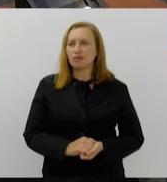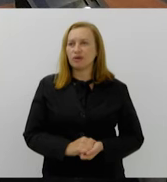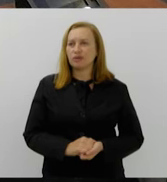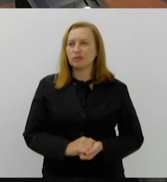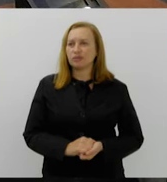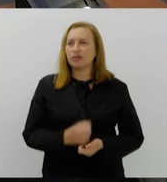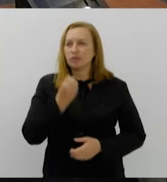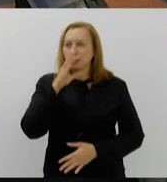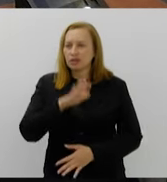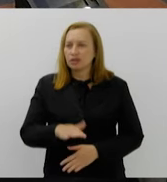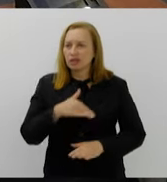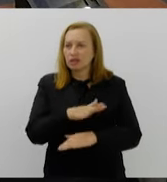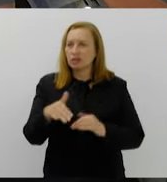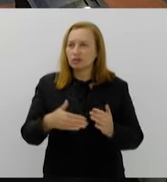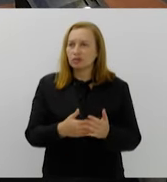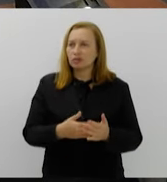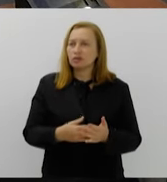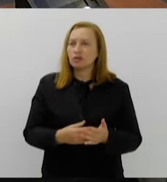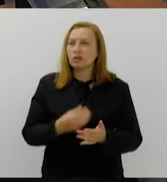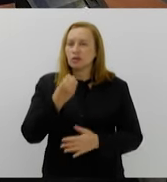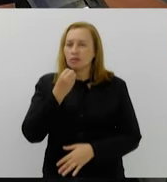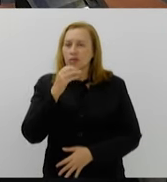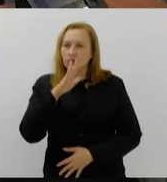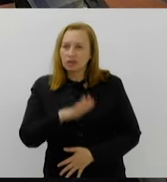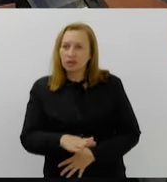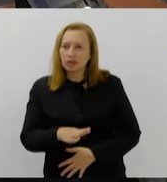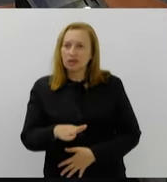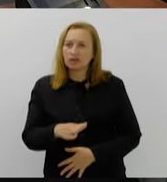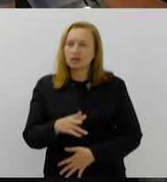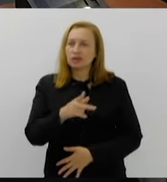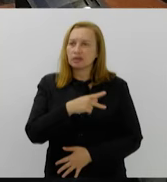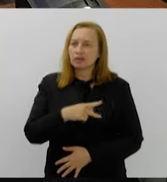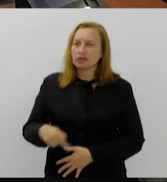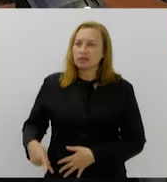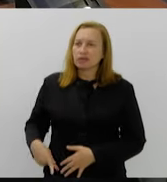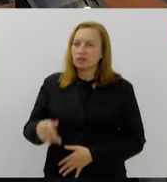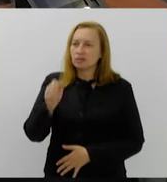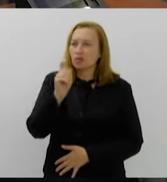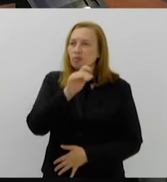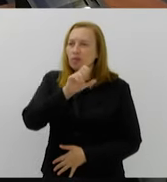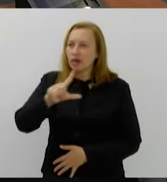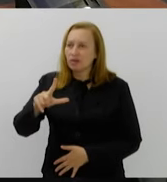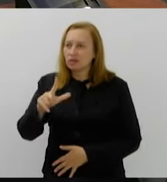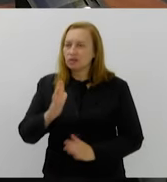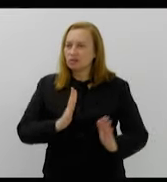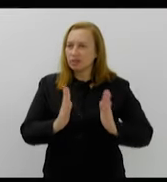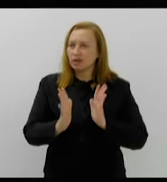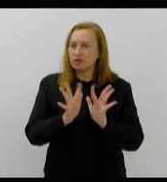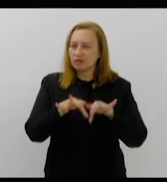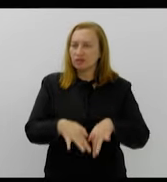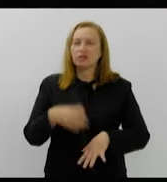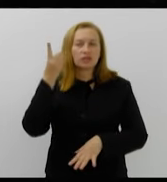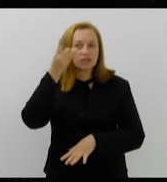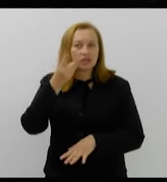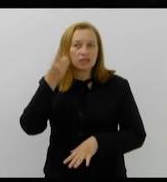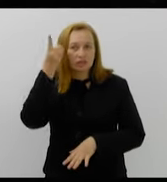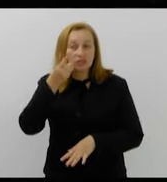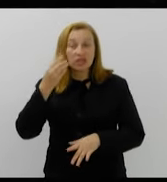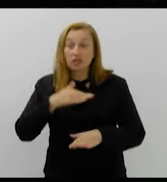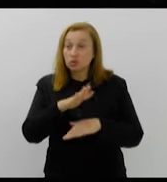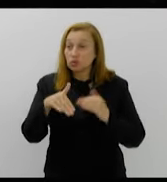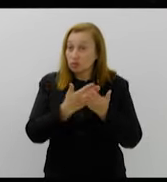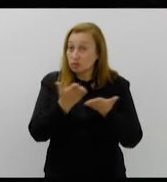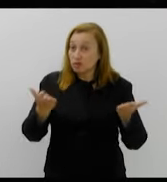Boa tarde a todos boa tarde presidente paubel que agora Preside esse momento no expediente final deputados deputadas